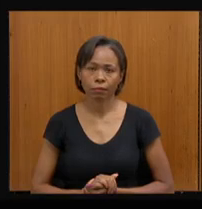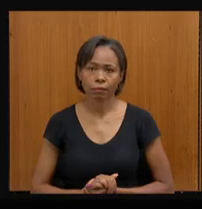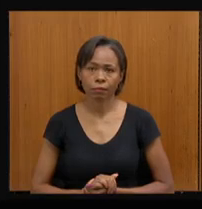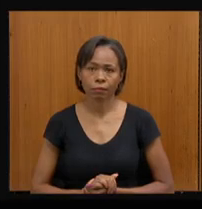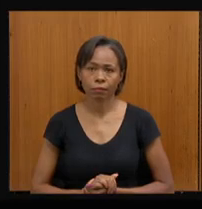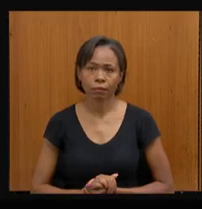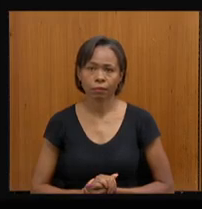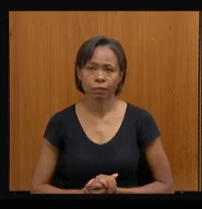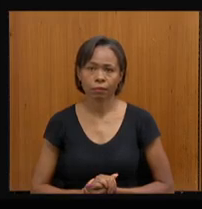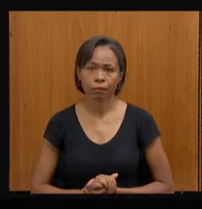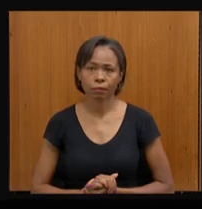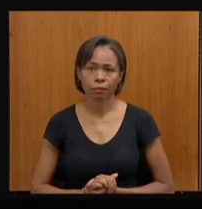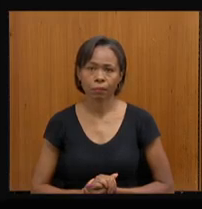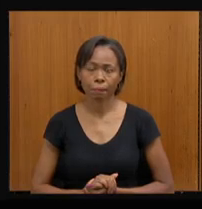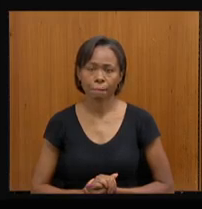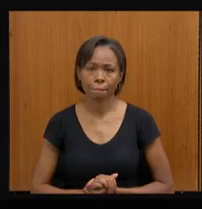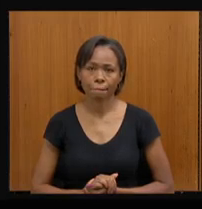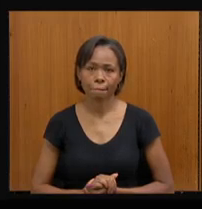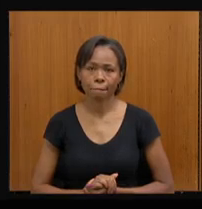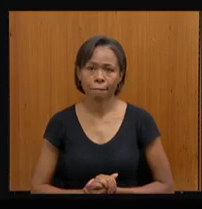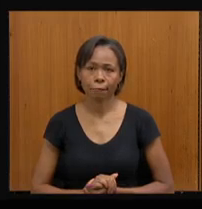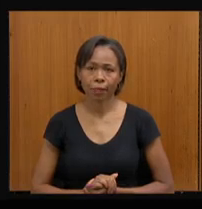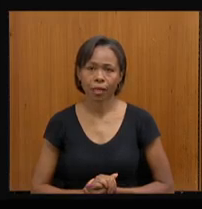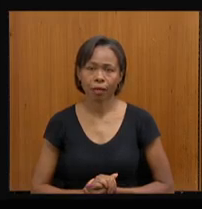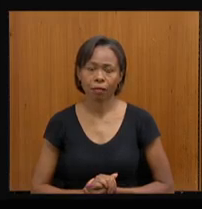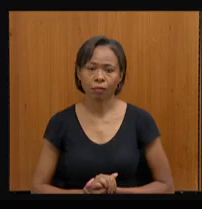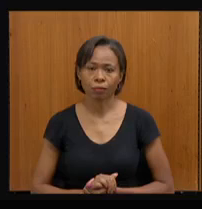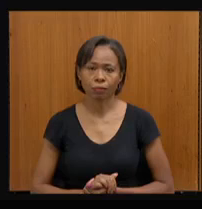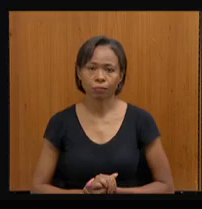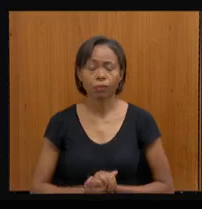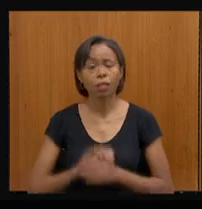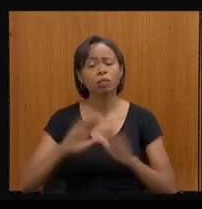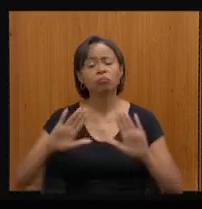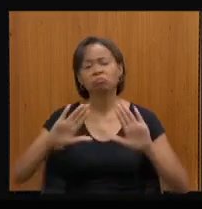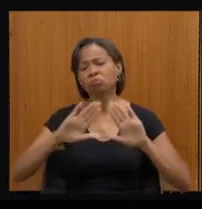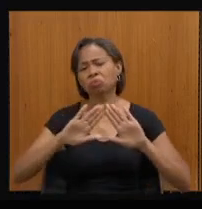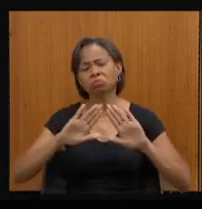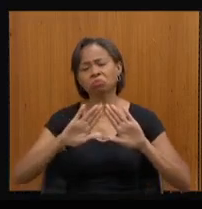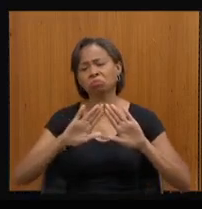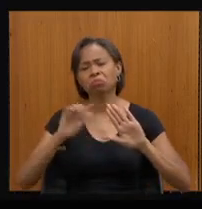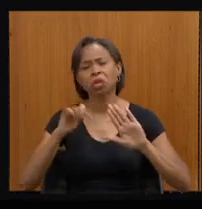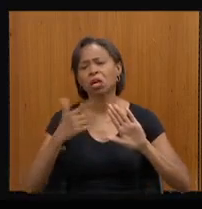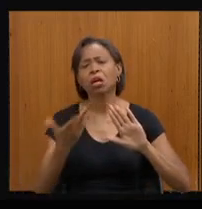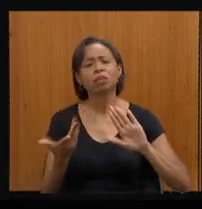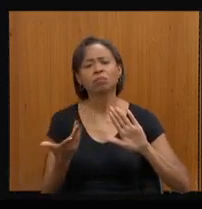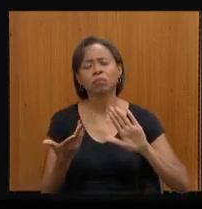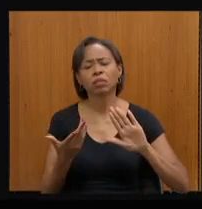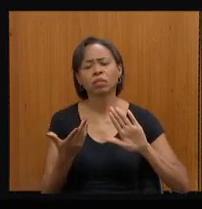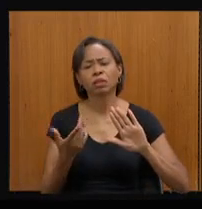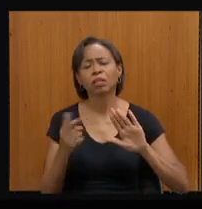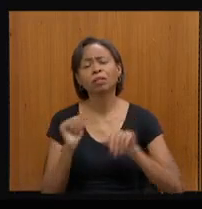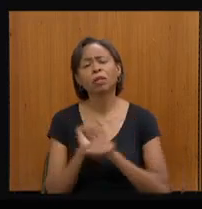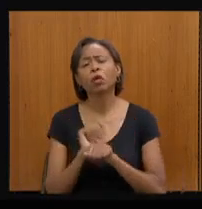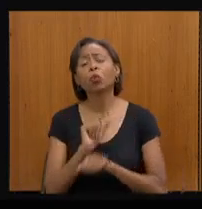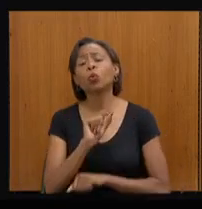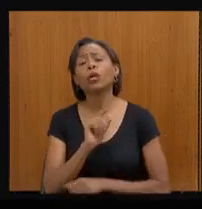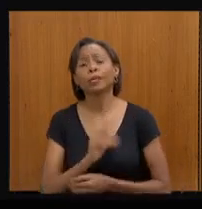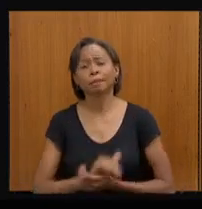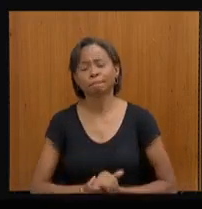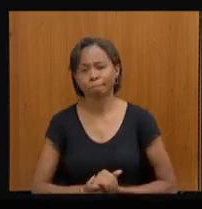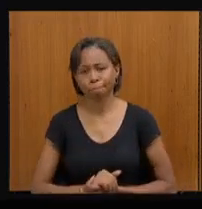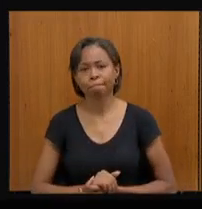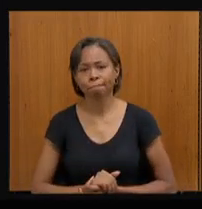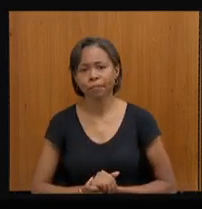É só passar aqui o que esperamos da LMG assumir o